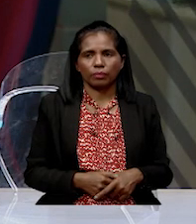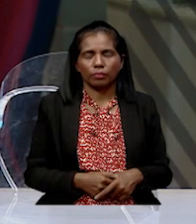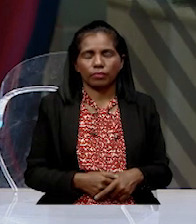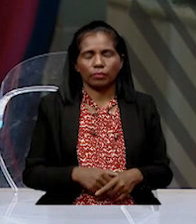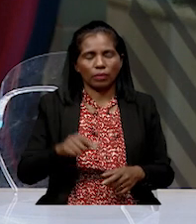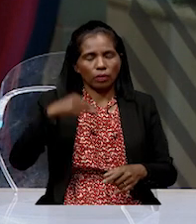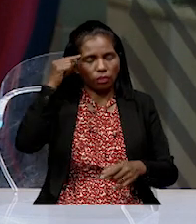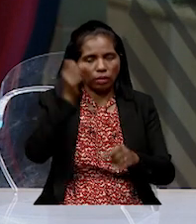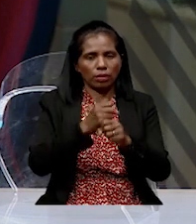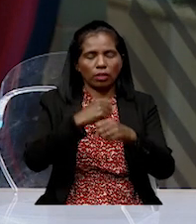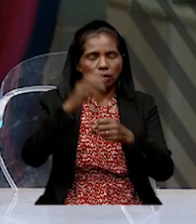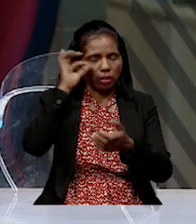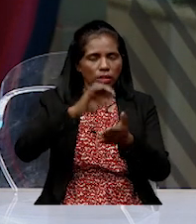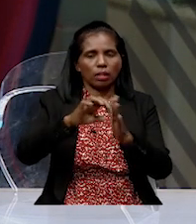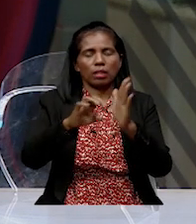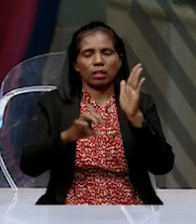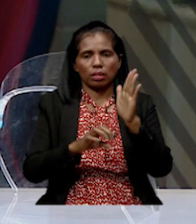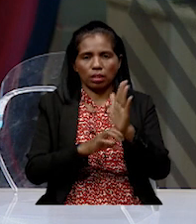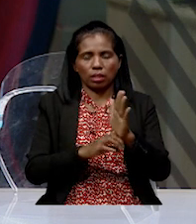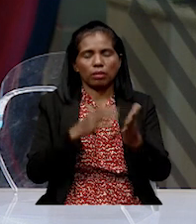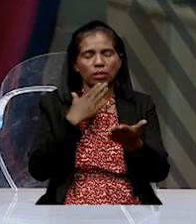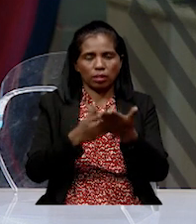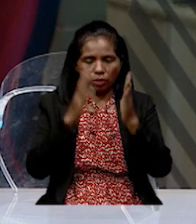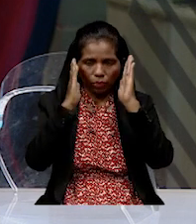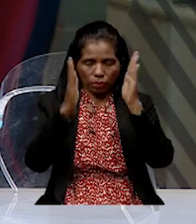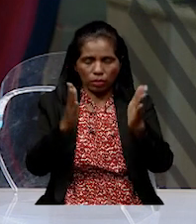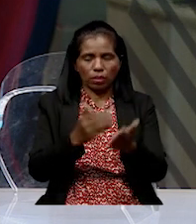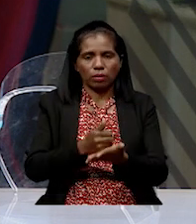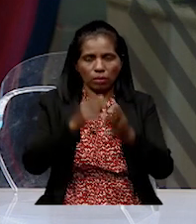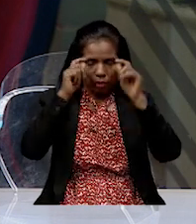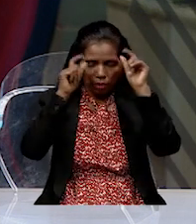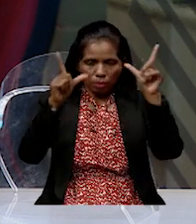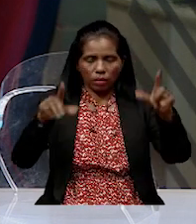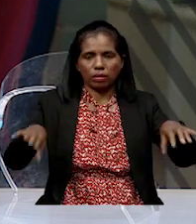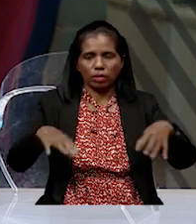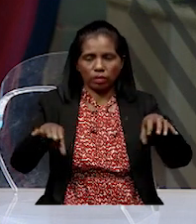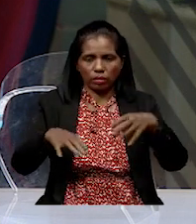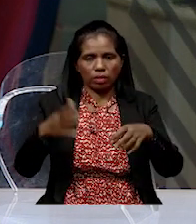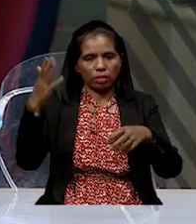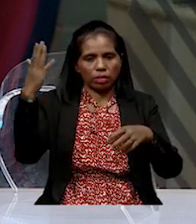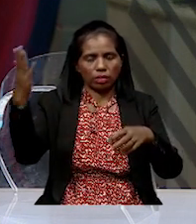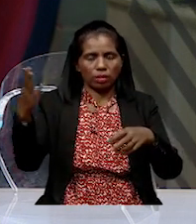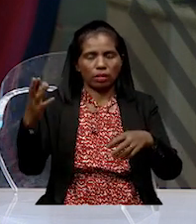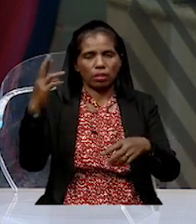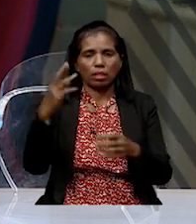Governo se cria secretário de Estado próprio ida, onde tal mata batimaroan sira nebe serviço iha Reino